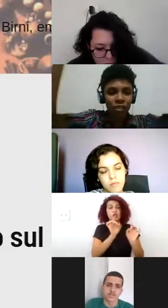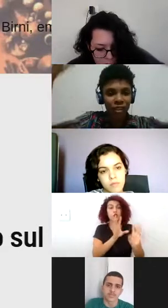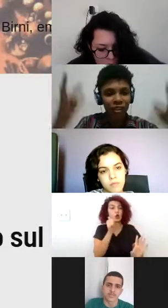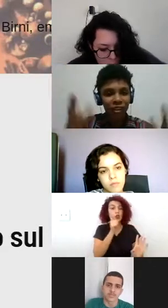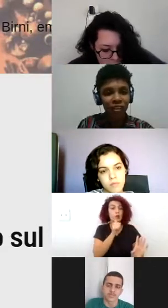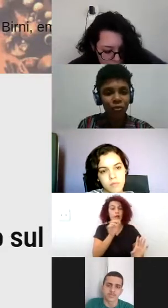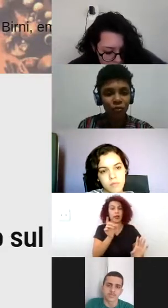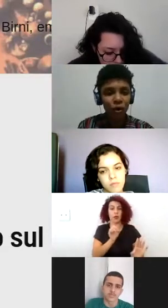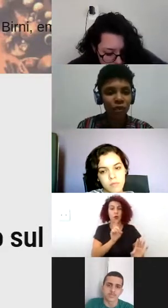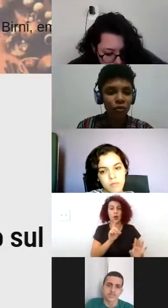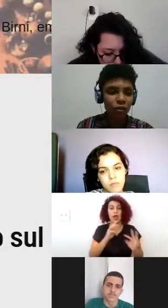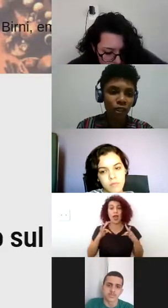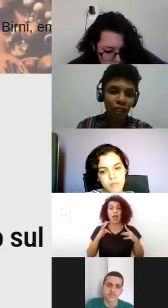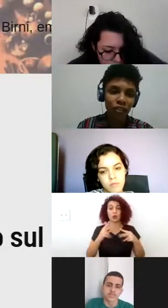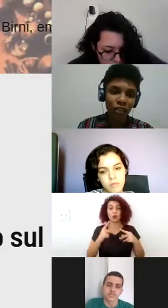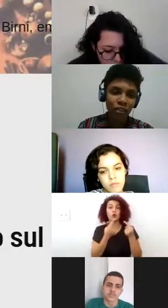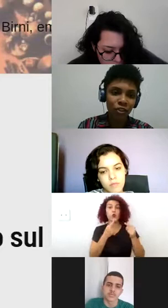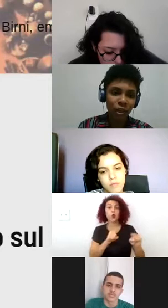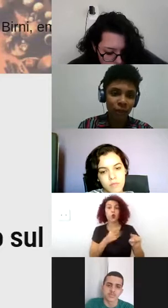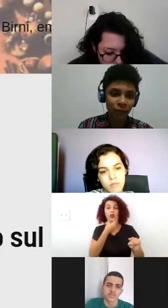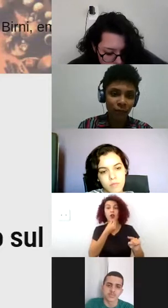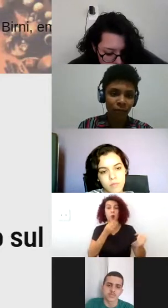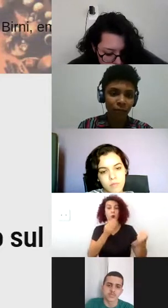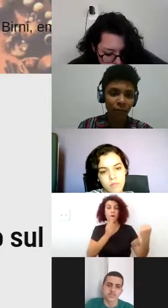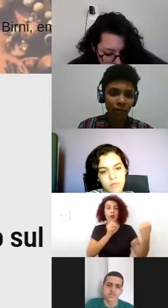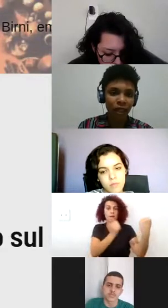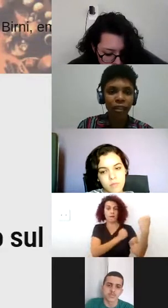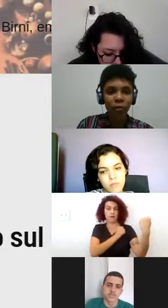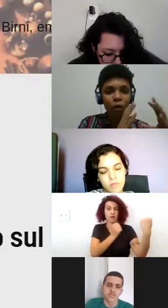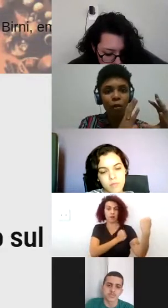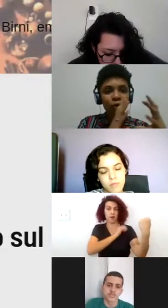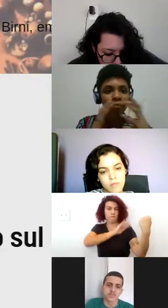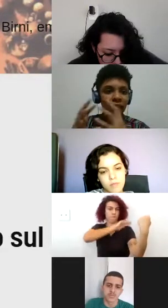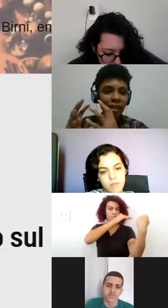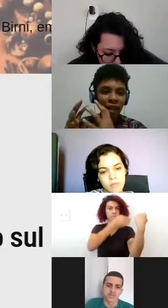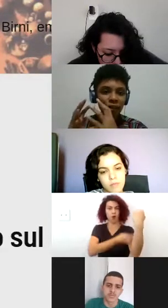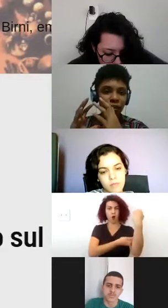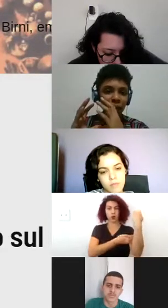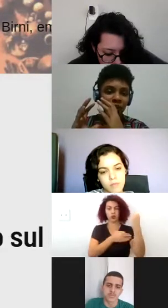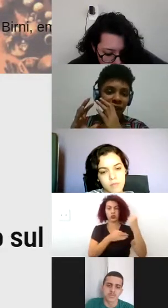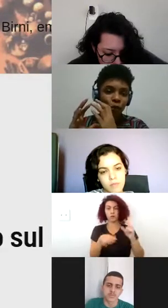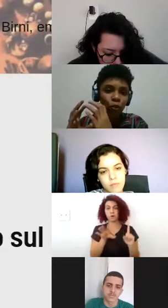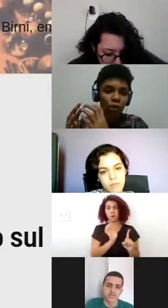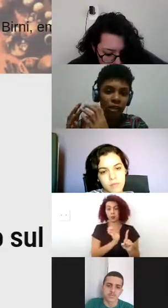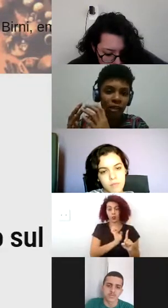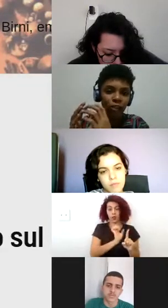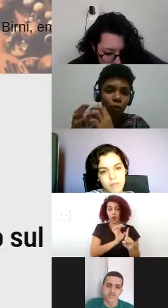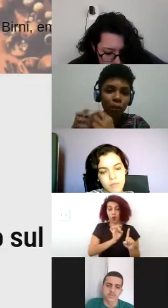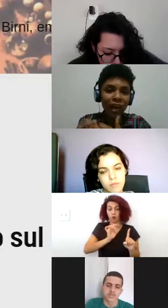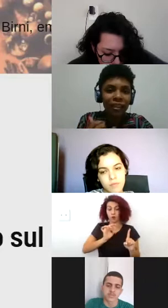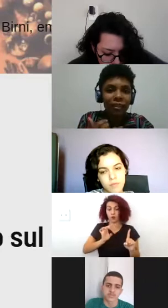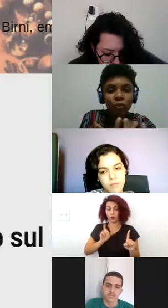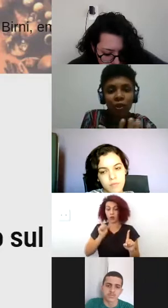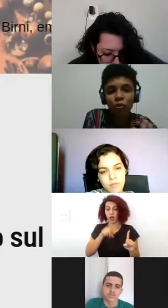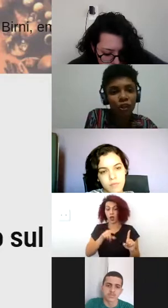xyz dentro de um formato de masculinidade que a desejada então a Homofobia é justamente a recusa